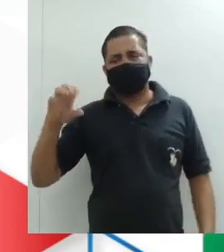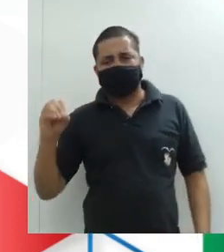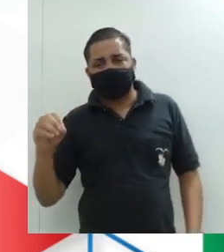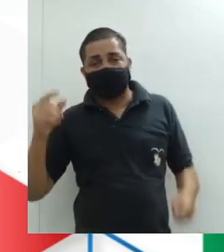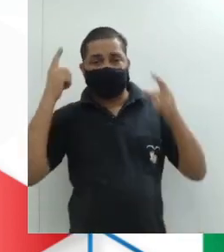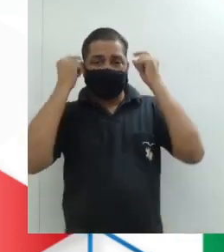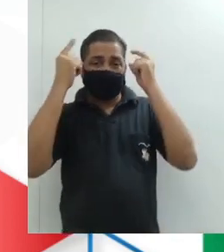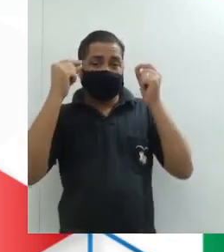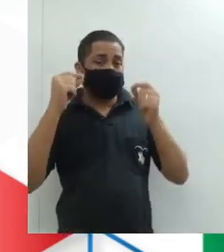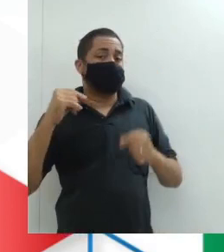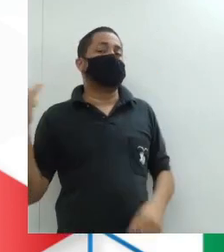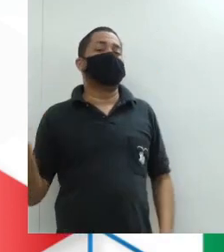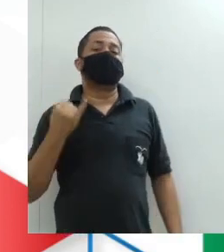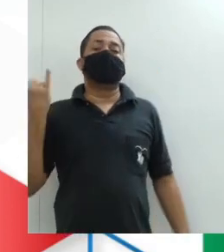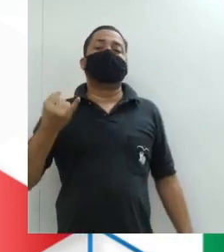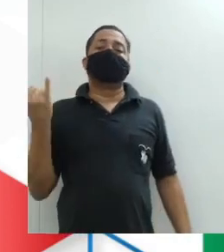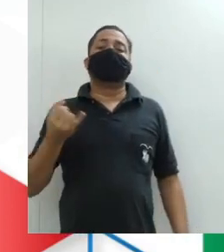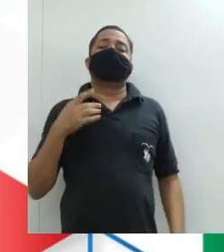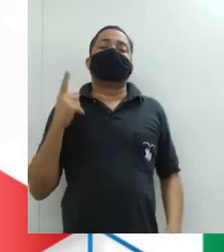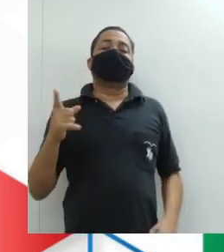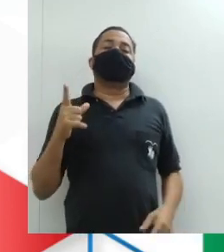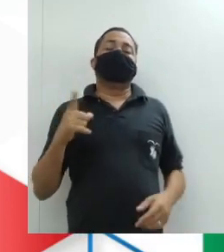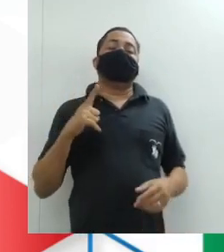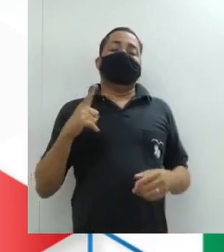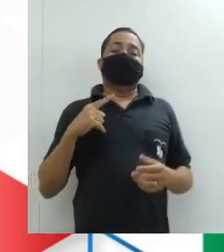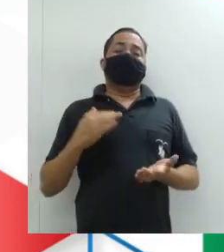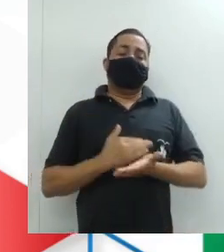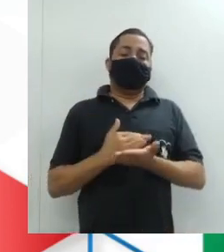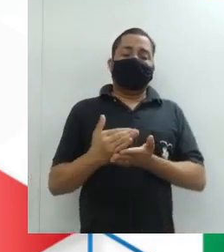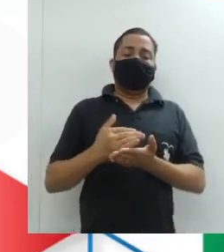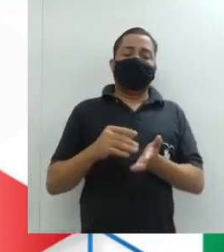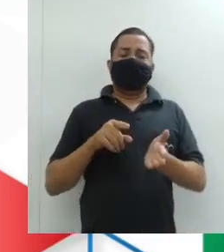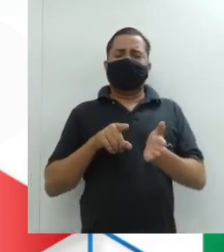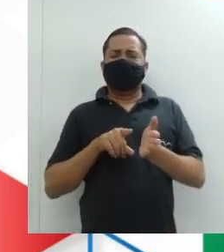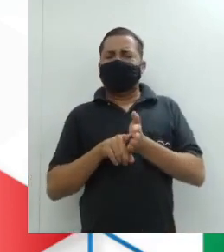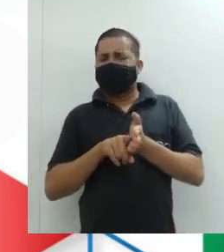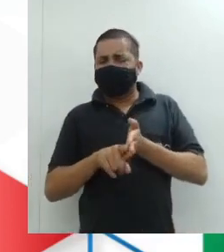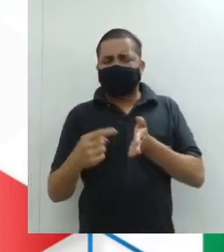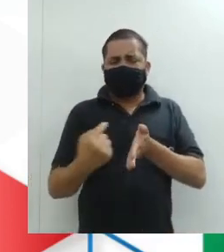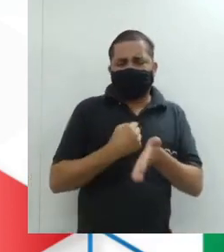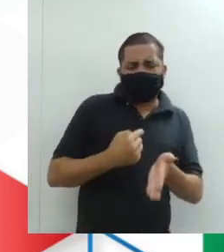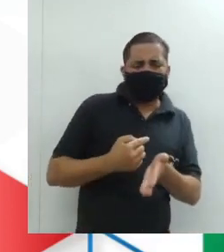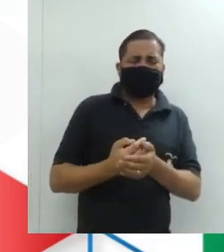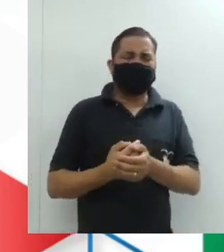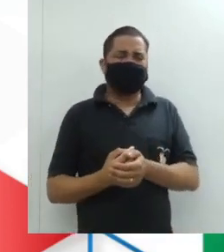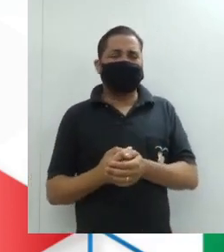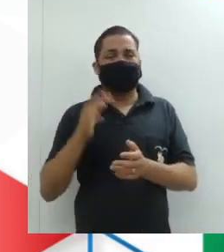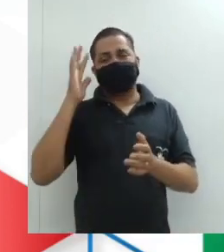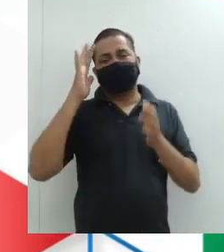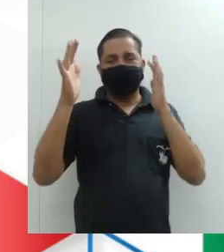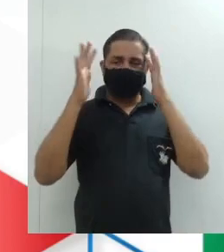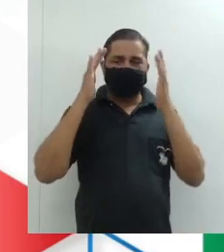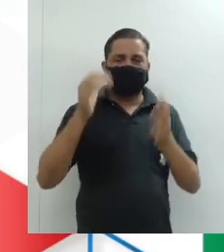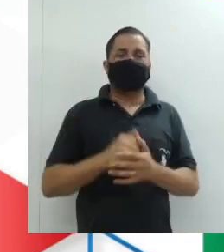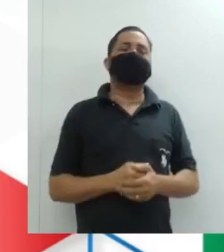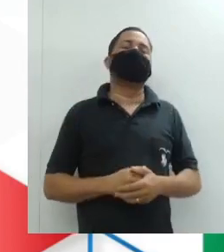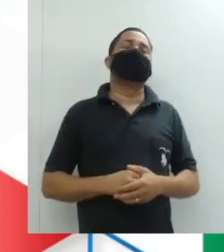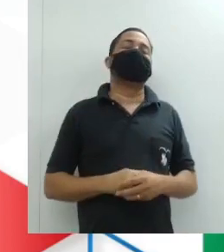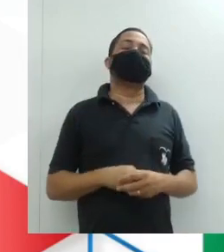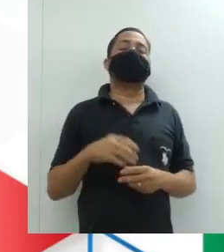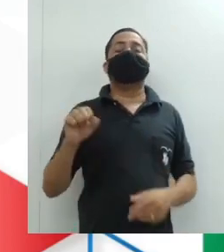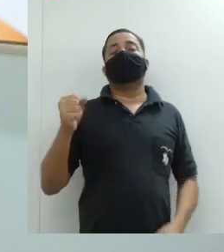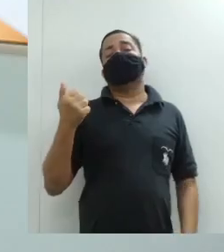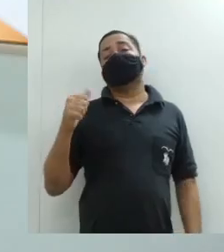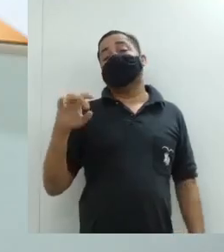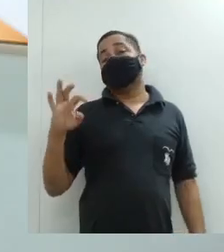muito importante nessa questão de partir, interrogar-se sobre a questão da filosofia, nós irmos para quem?